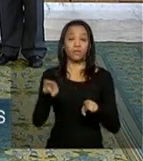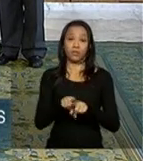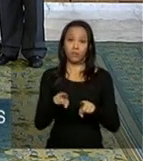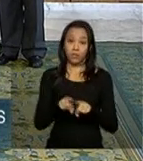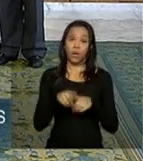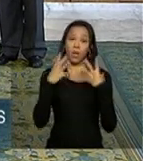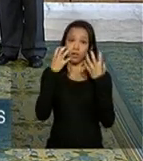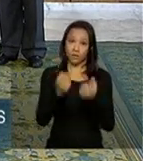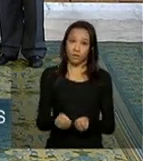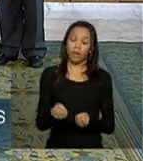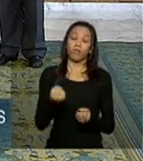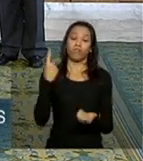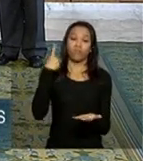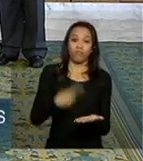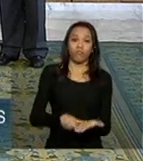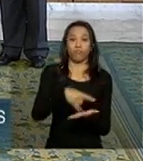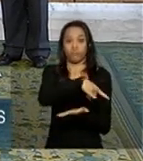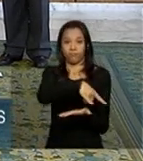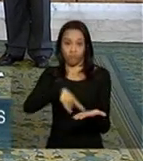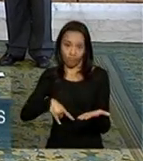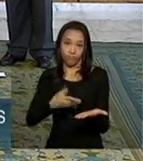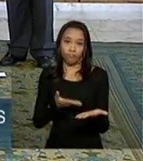tratados.